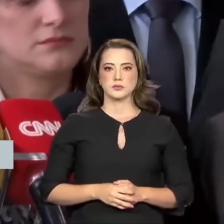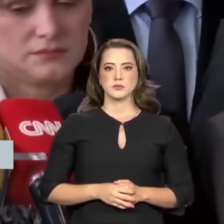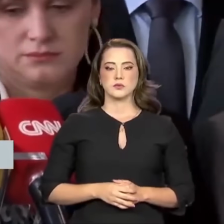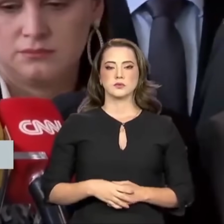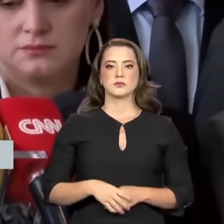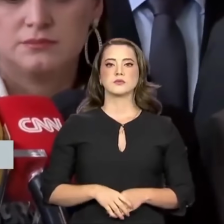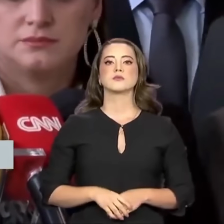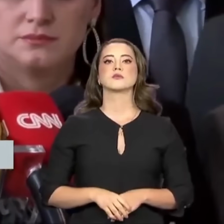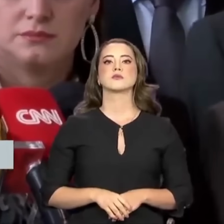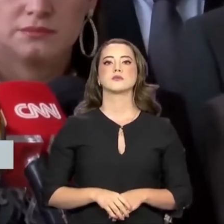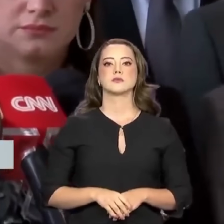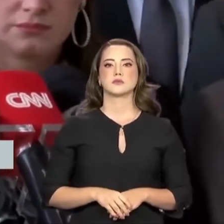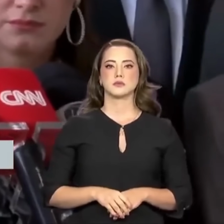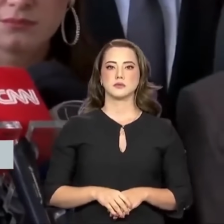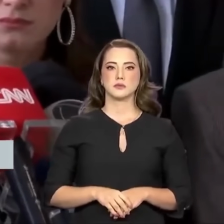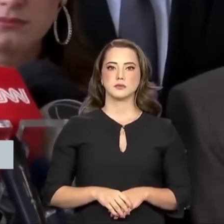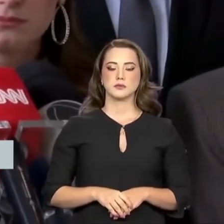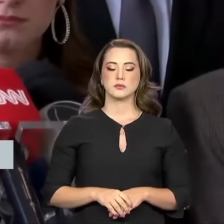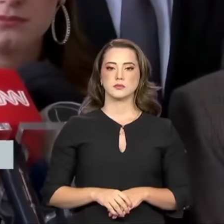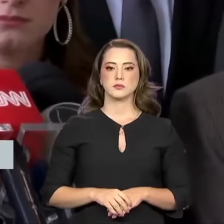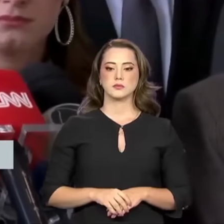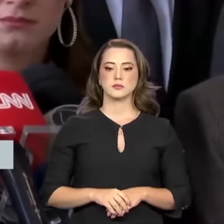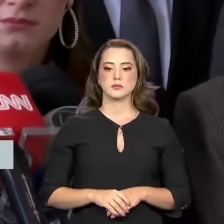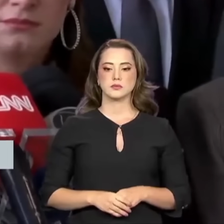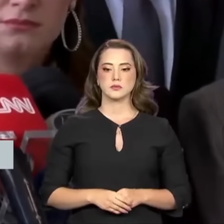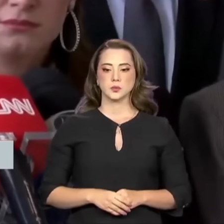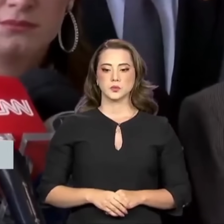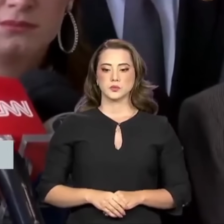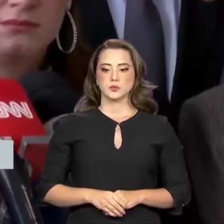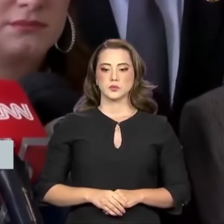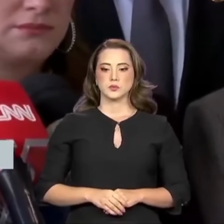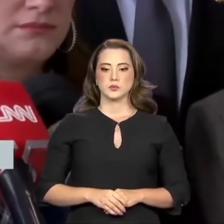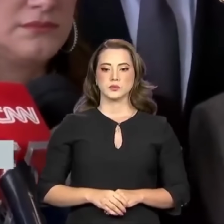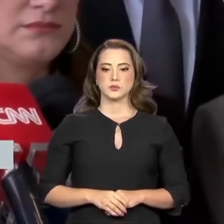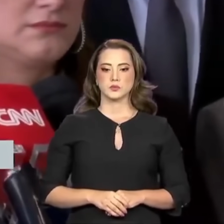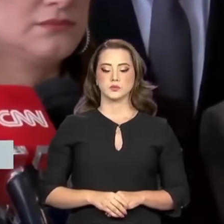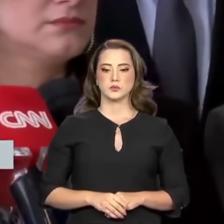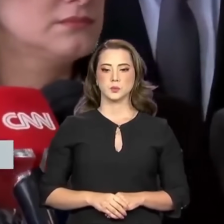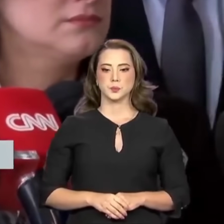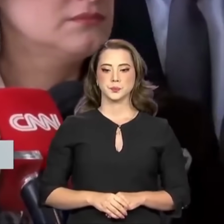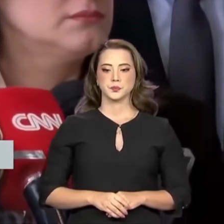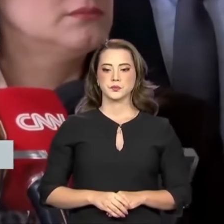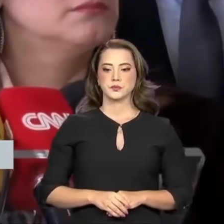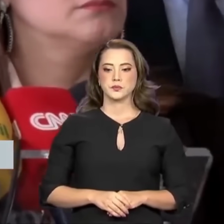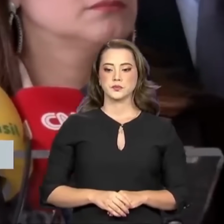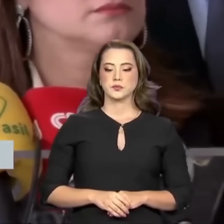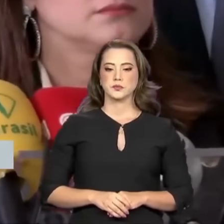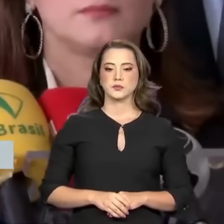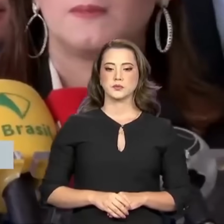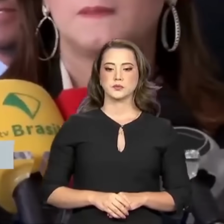esquerd né O que aconteceu aí com o governo bolsonaro que para mim nunca foi direita ele mesmo disse vocês votarem um cara do centro o cara do